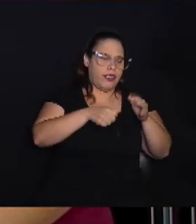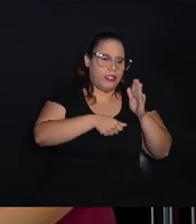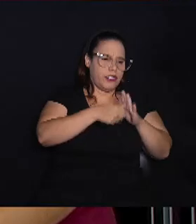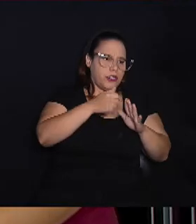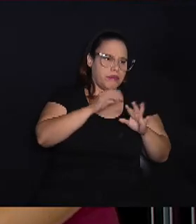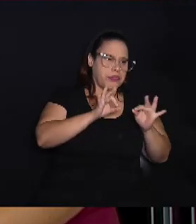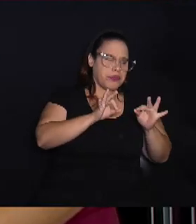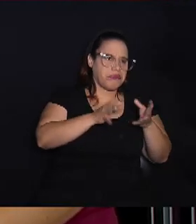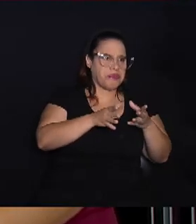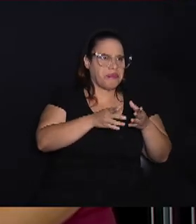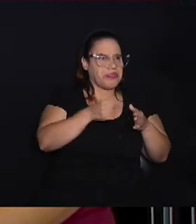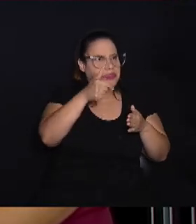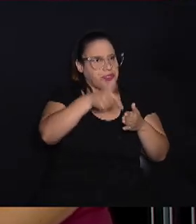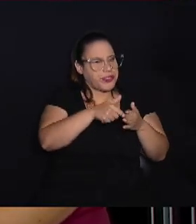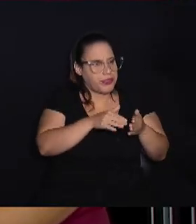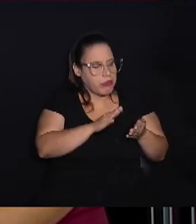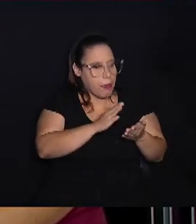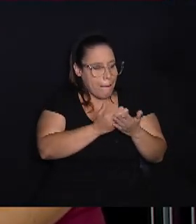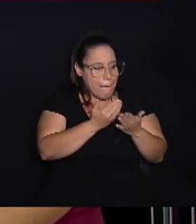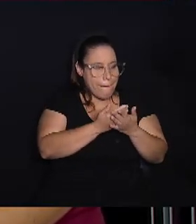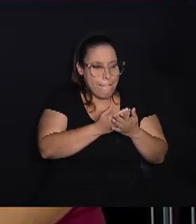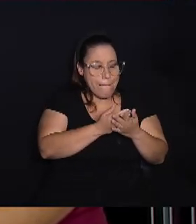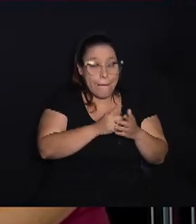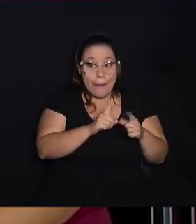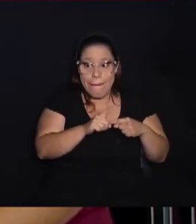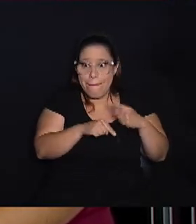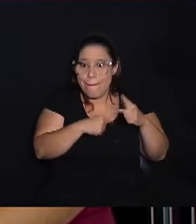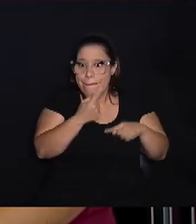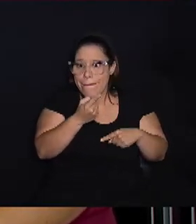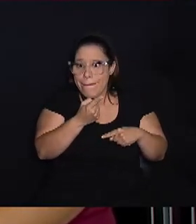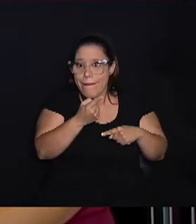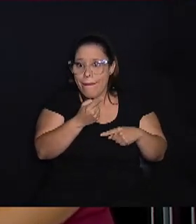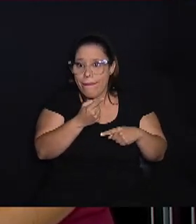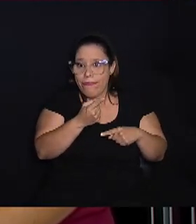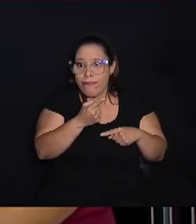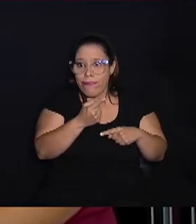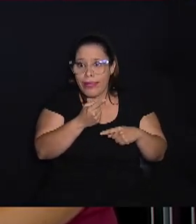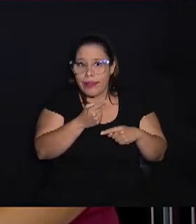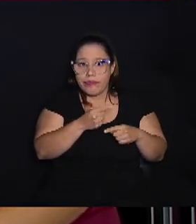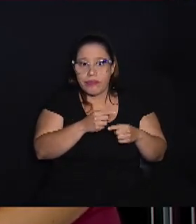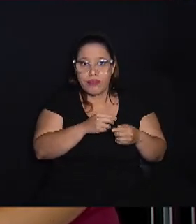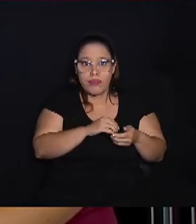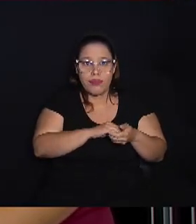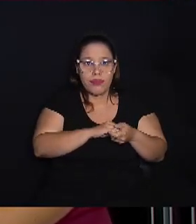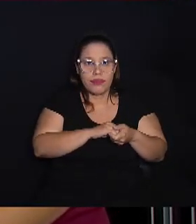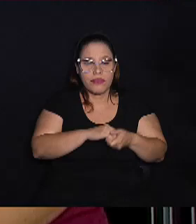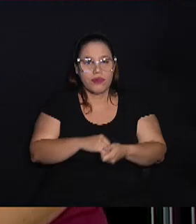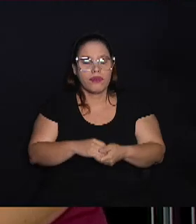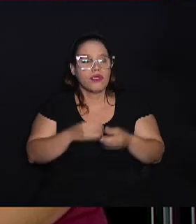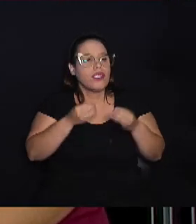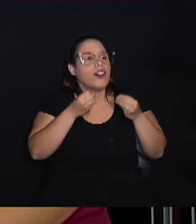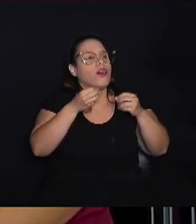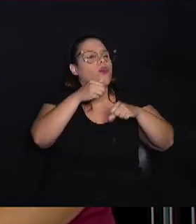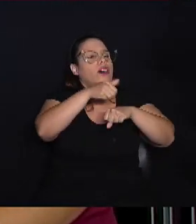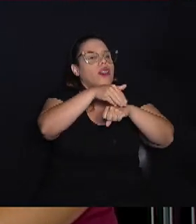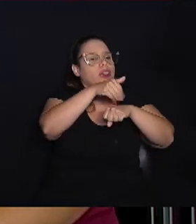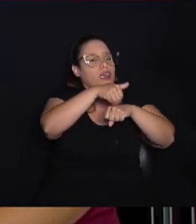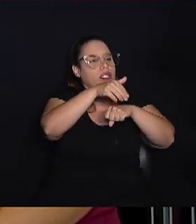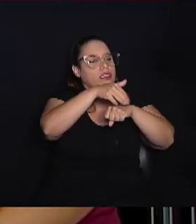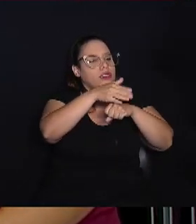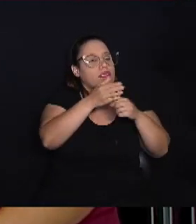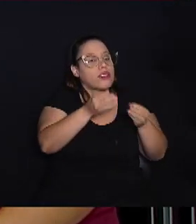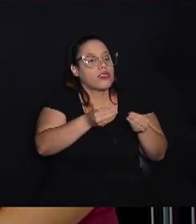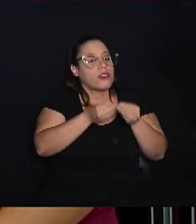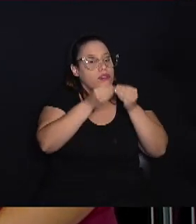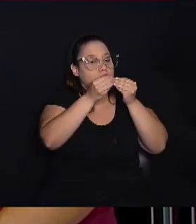e de repente chega na prática é outra, tem que se virar nos 30, como diria aquele amigo nosso, né? Quais as dicas que você dá